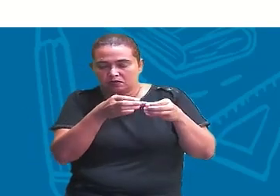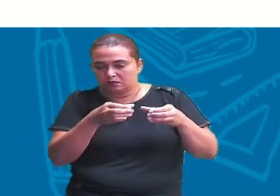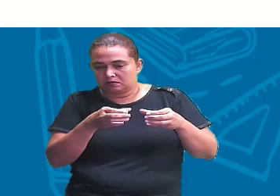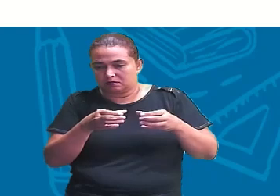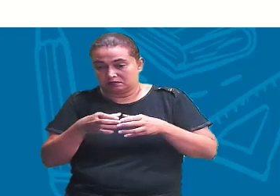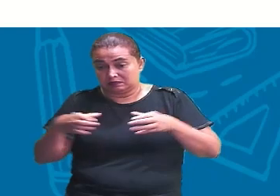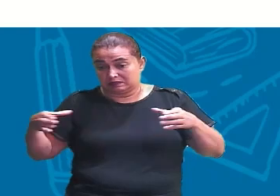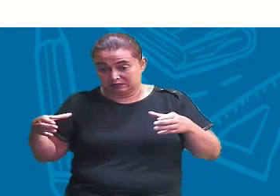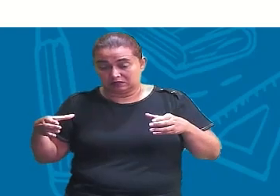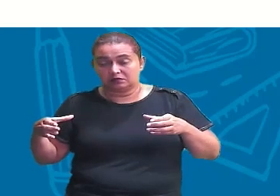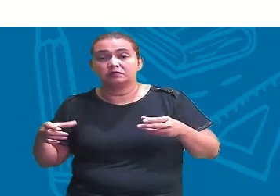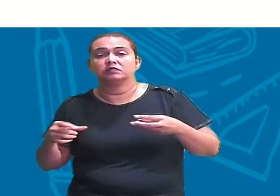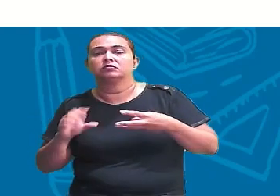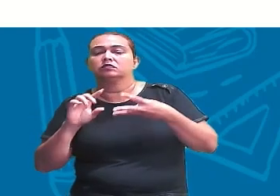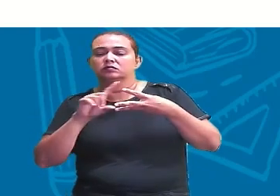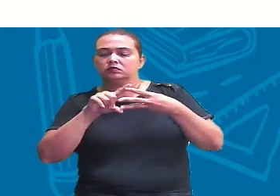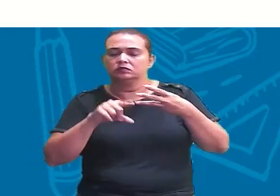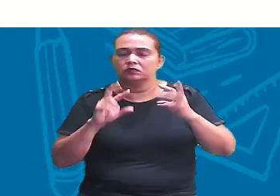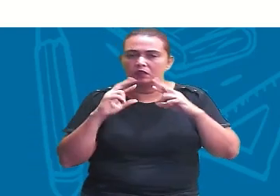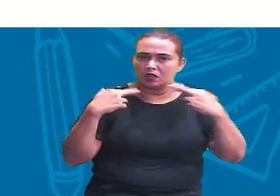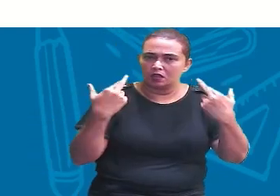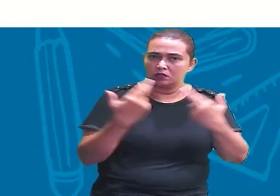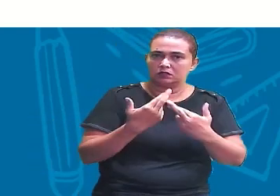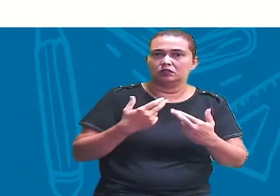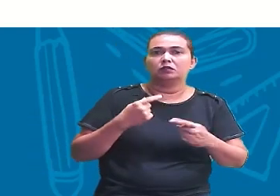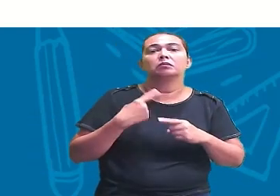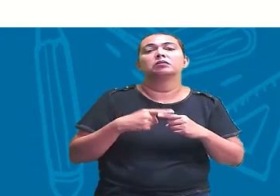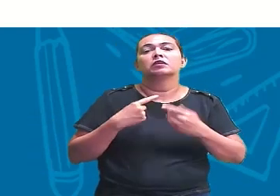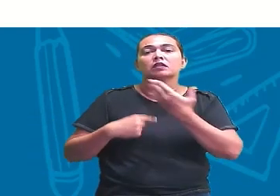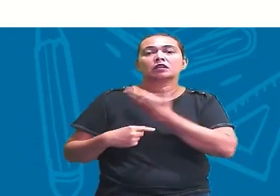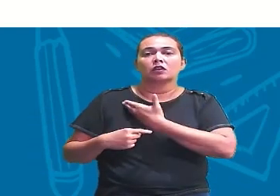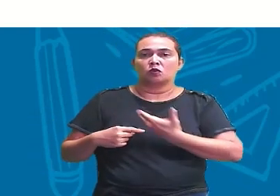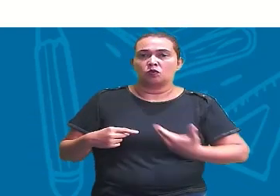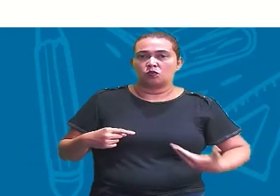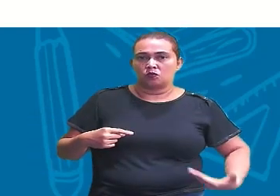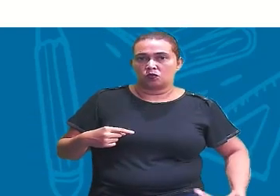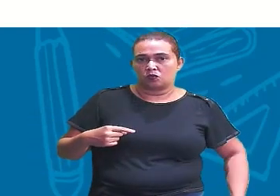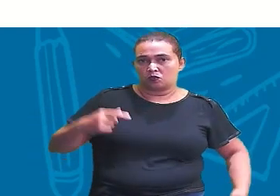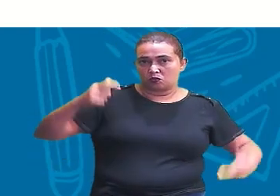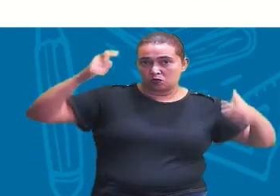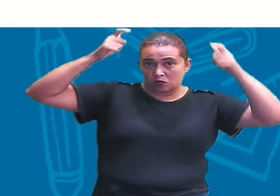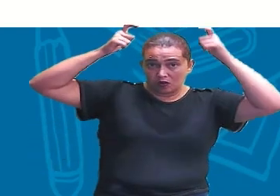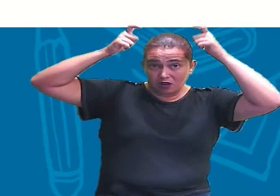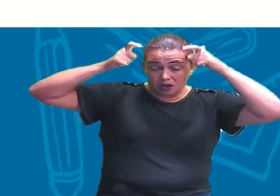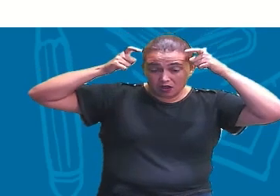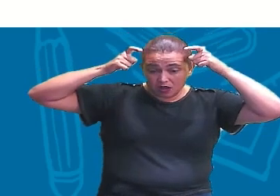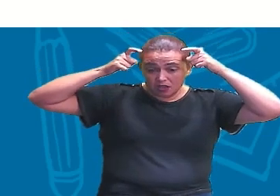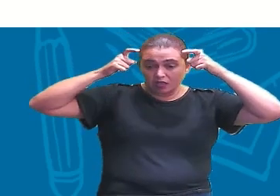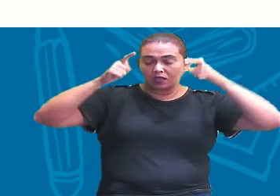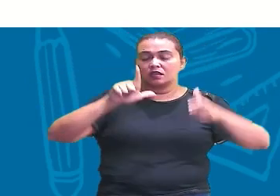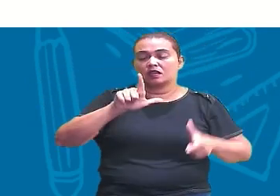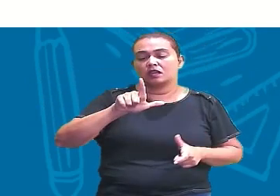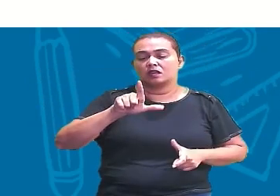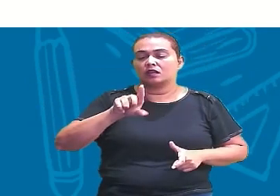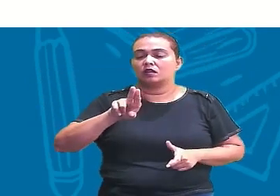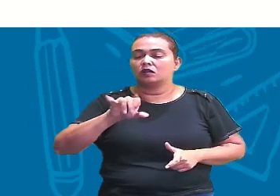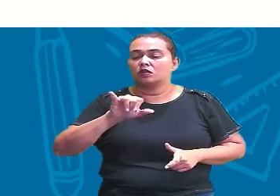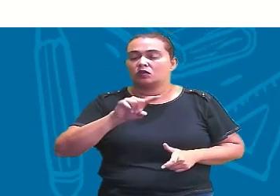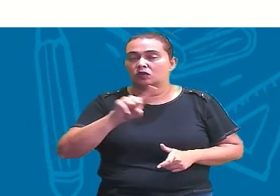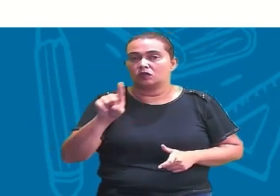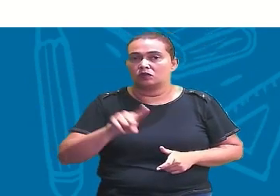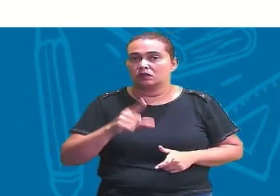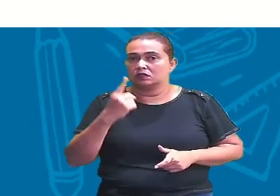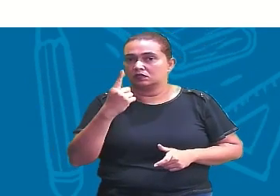o rei Luís XVI vai chamar esses estados para conversar. Então, vai acontecer a